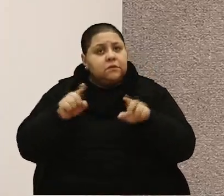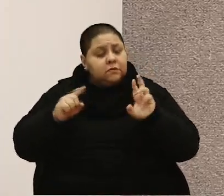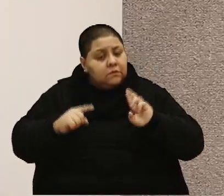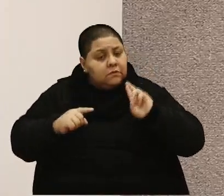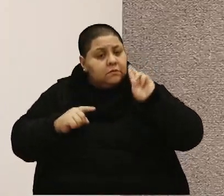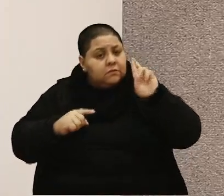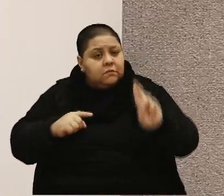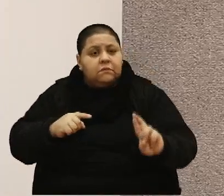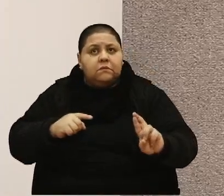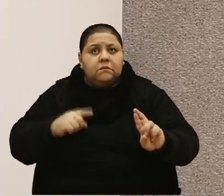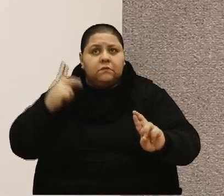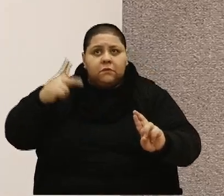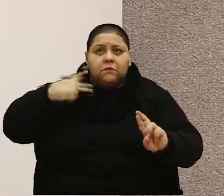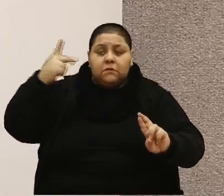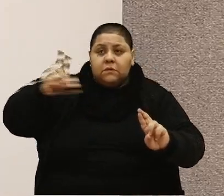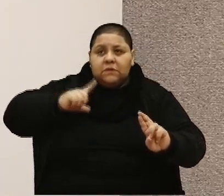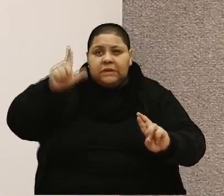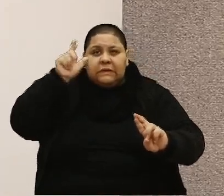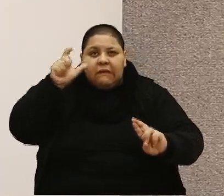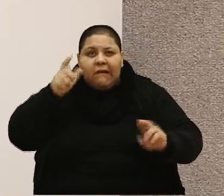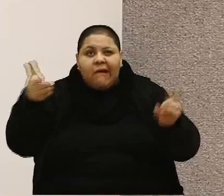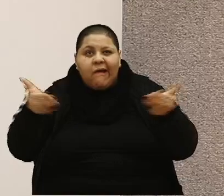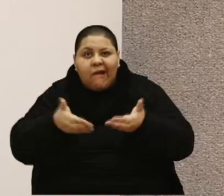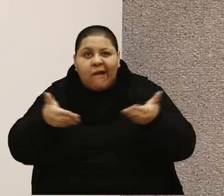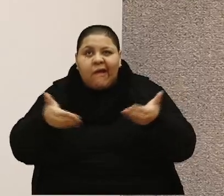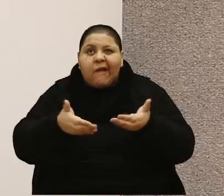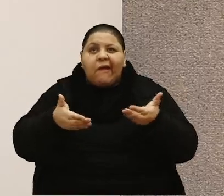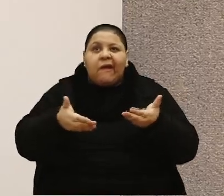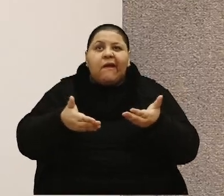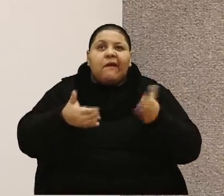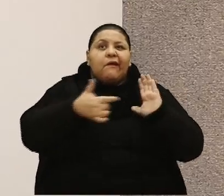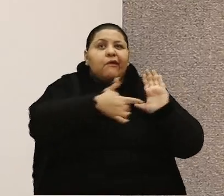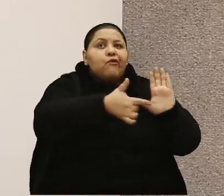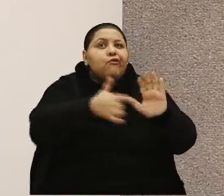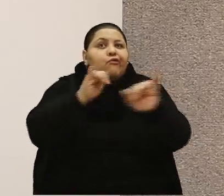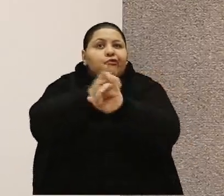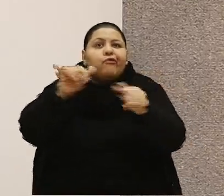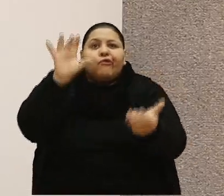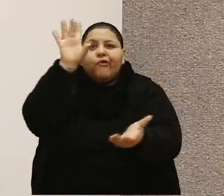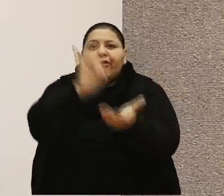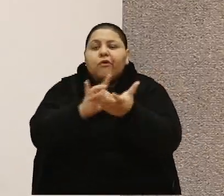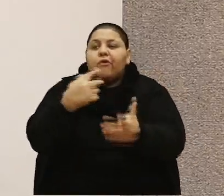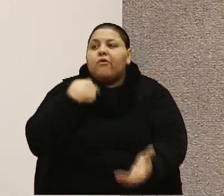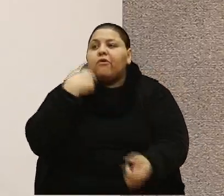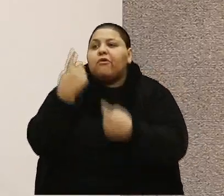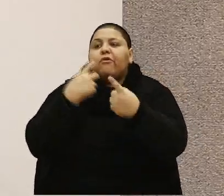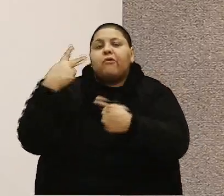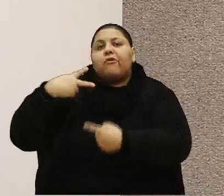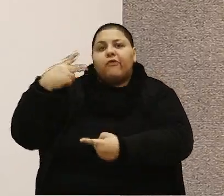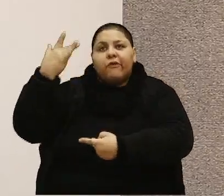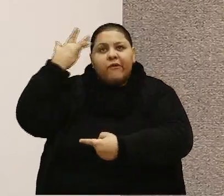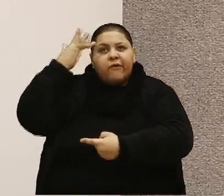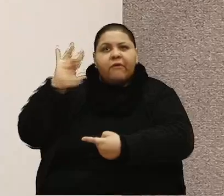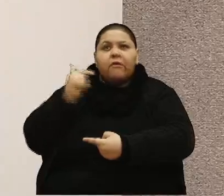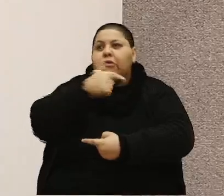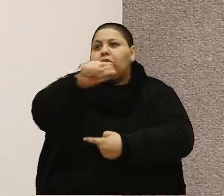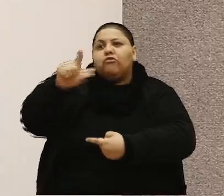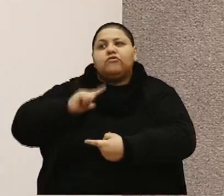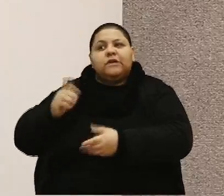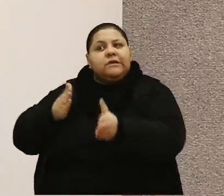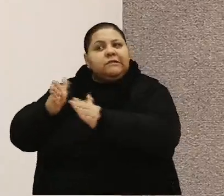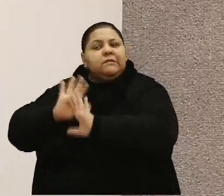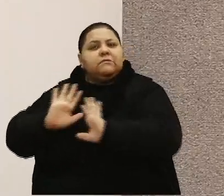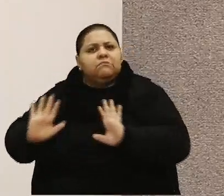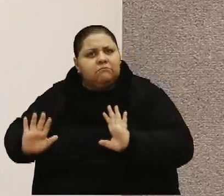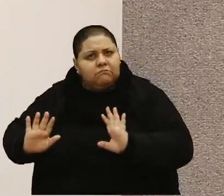representações, os vereadores têm interesse. Agora, isso tem que vir comunicado de maneira oficial. Não pode alguns vereadores saberem da informação e outros não terem acesso. Aí